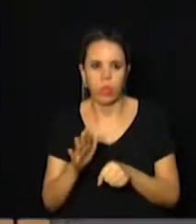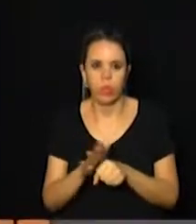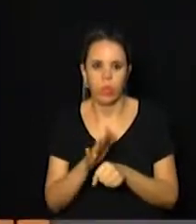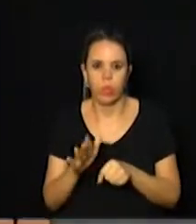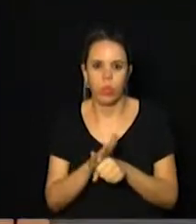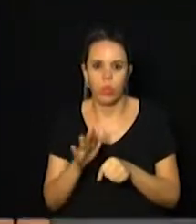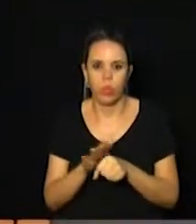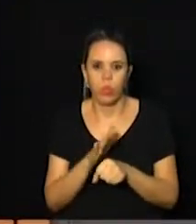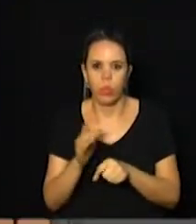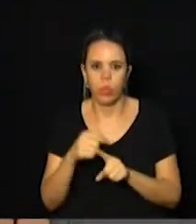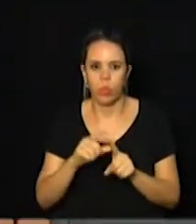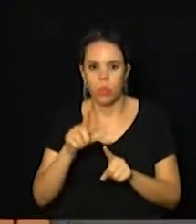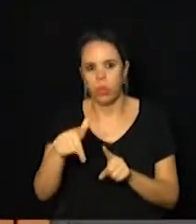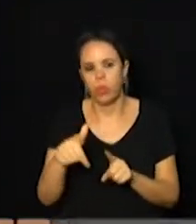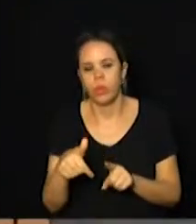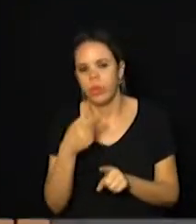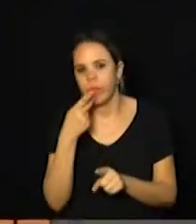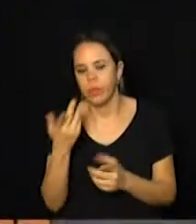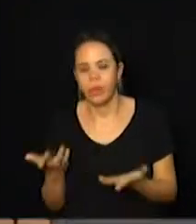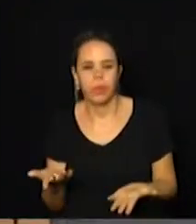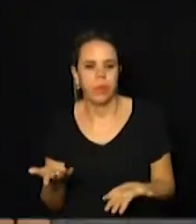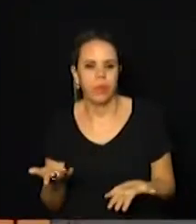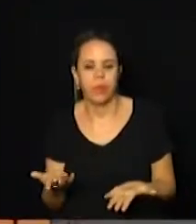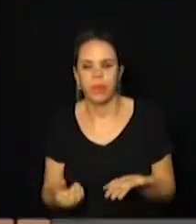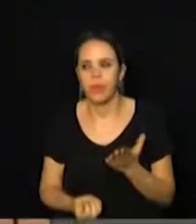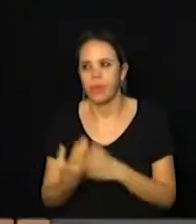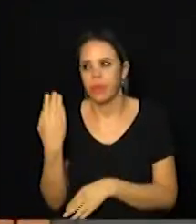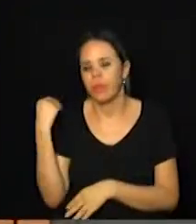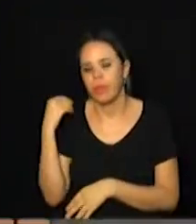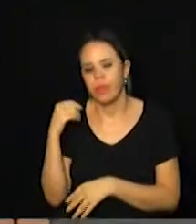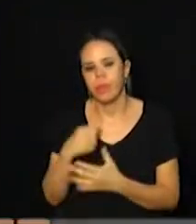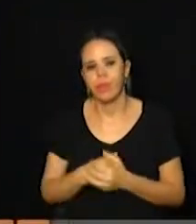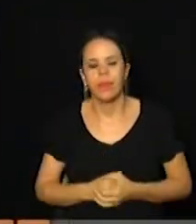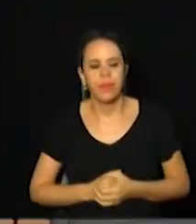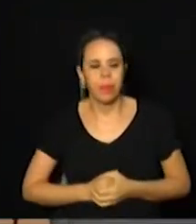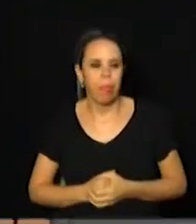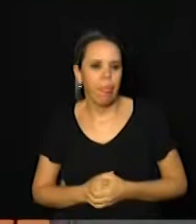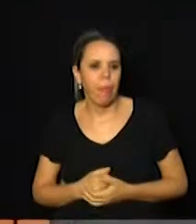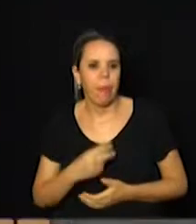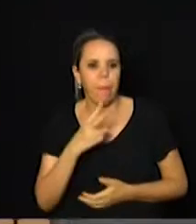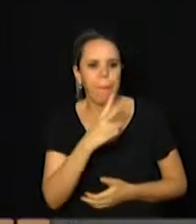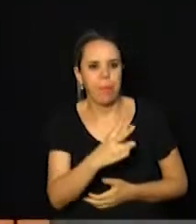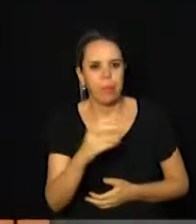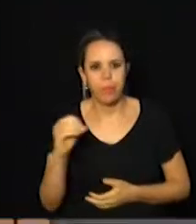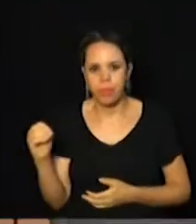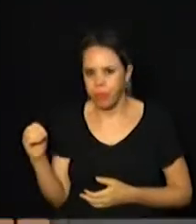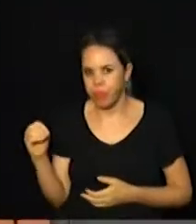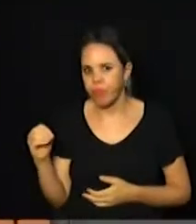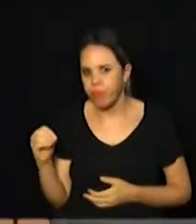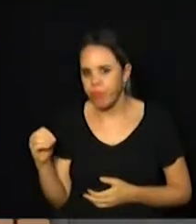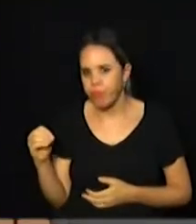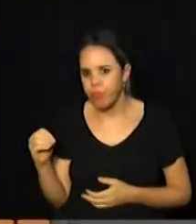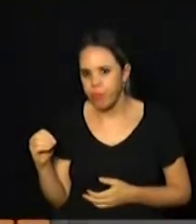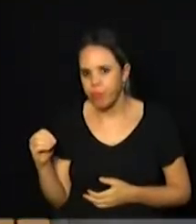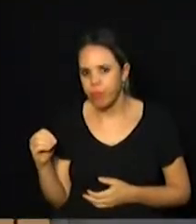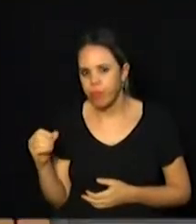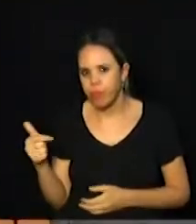um mês depois disso dessa isso foi lá na unha 2001 alguma